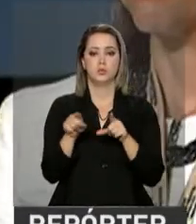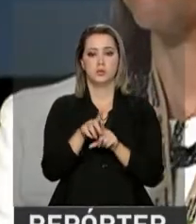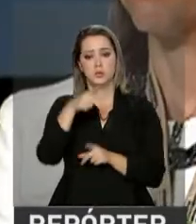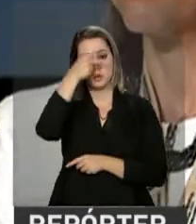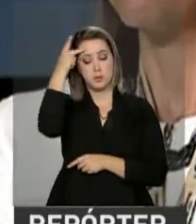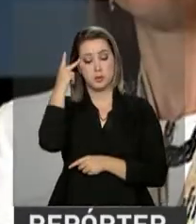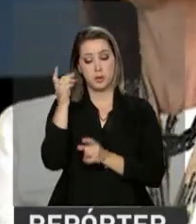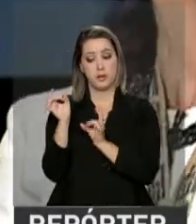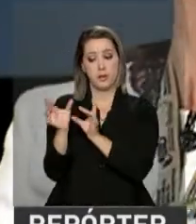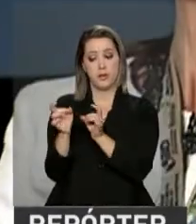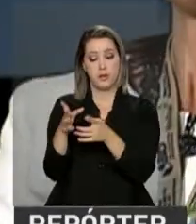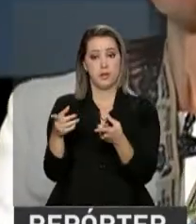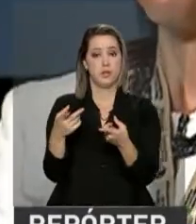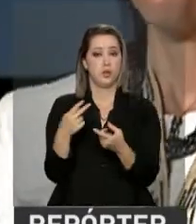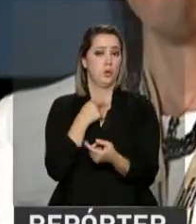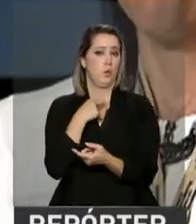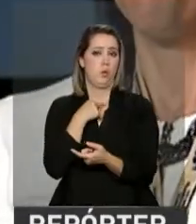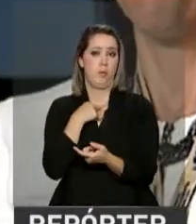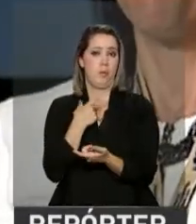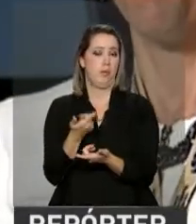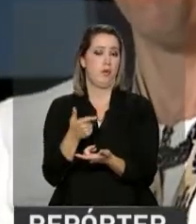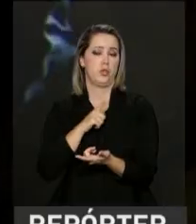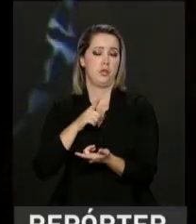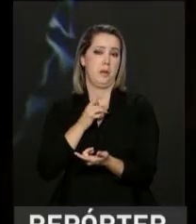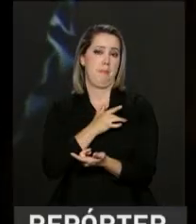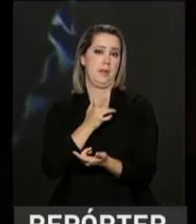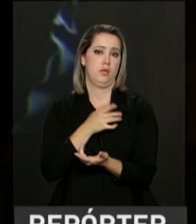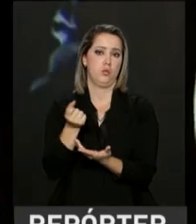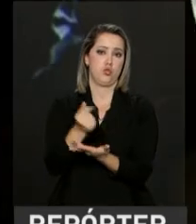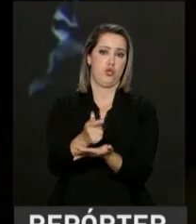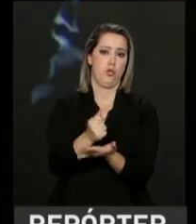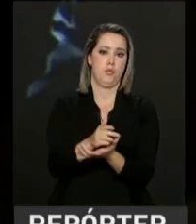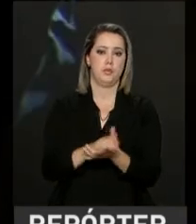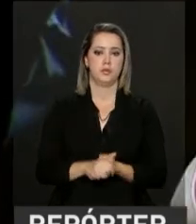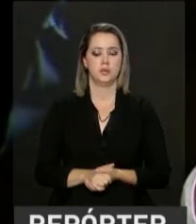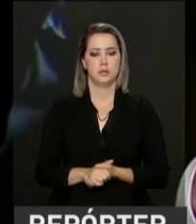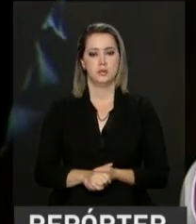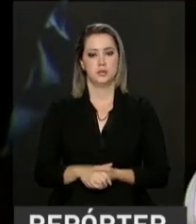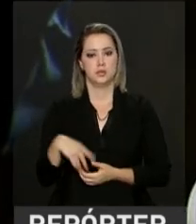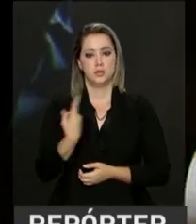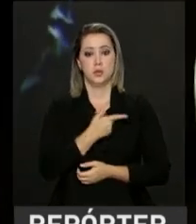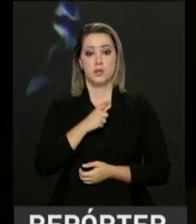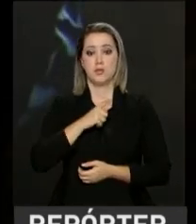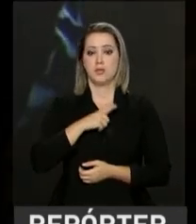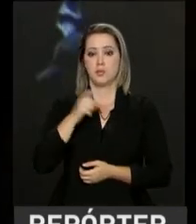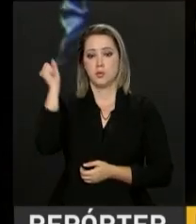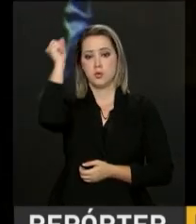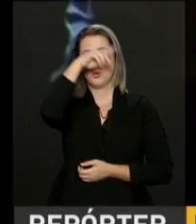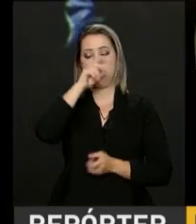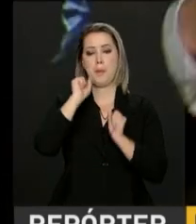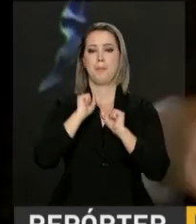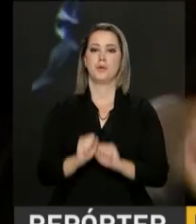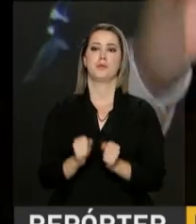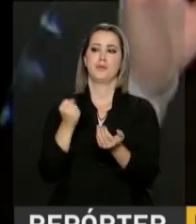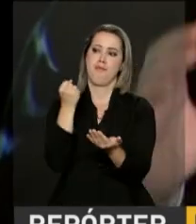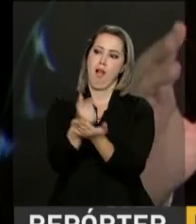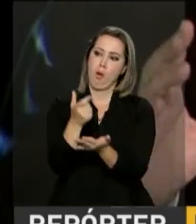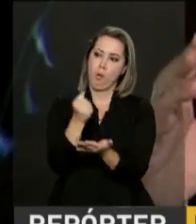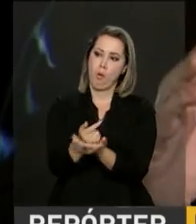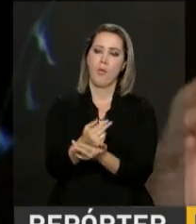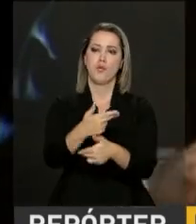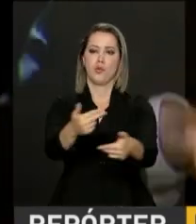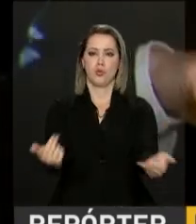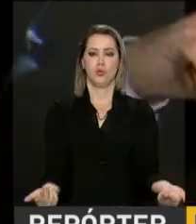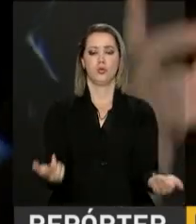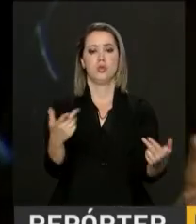quer exportar não pode ter receio de importar. Nós no Brasil temos uma grande dificuldade, é permitir a importação de alguns